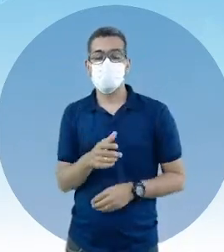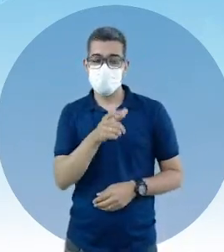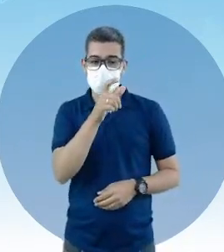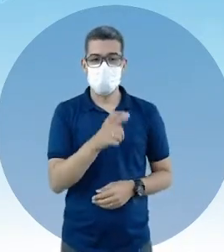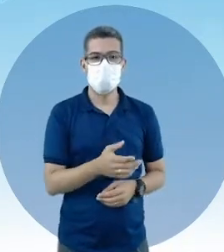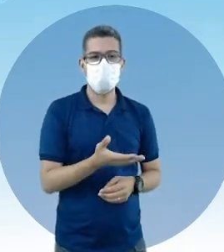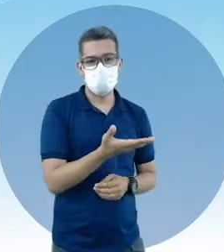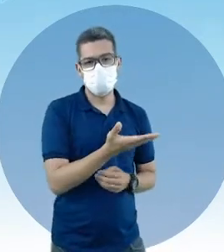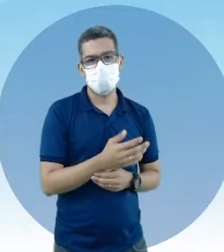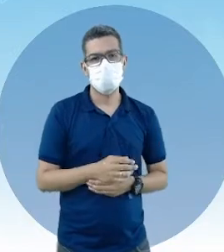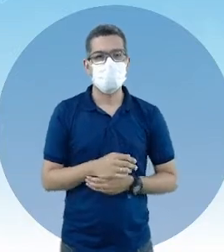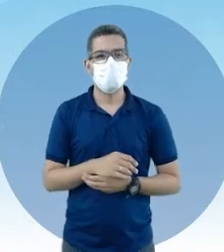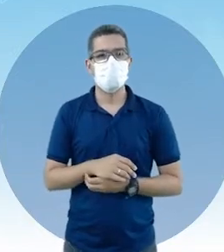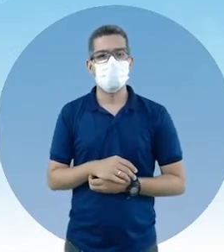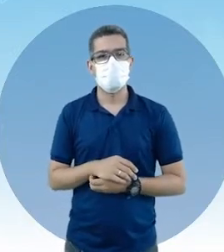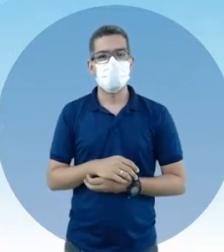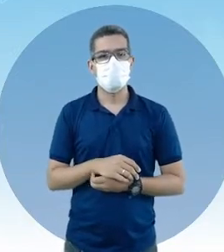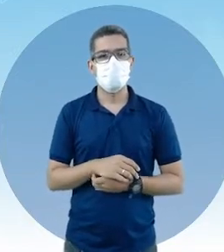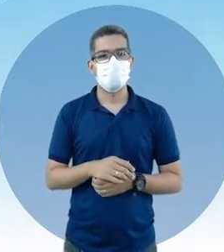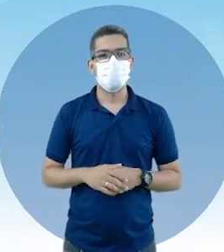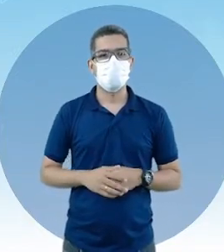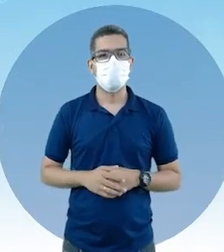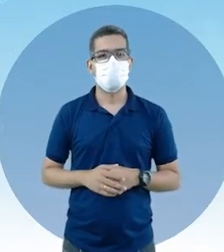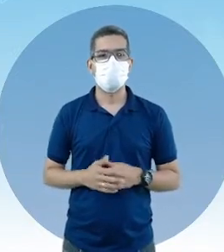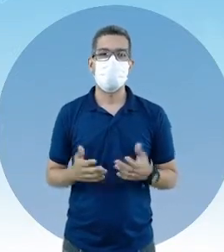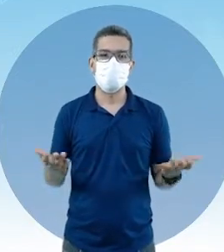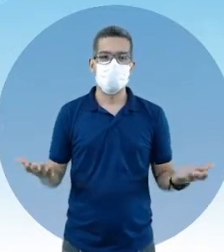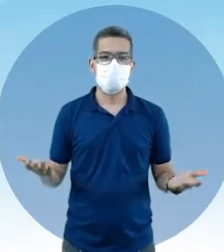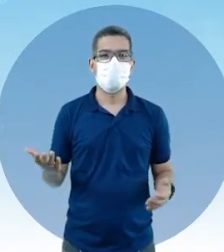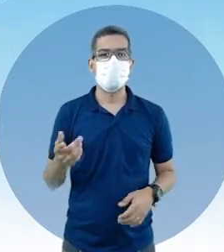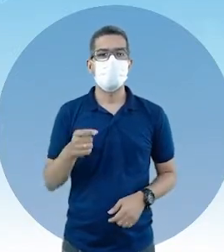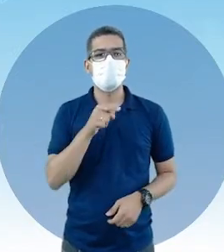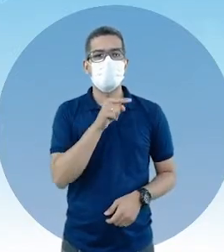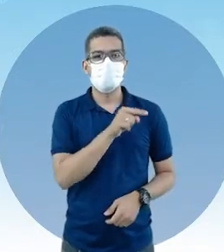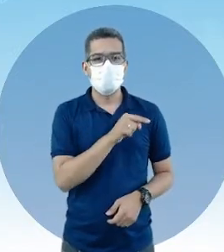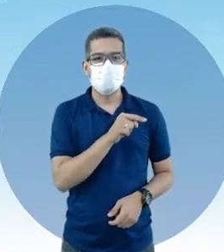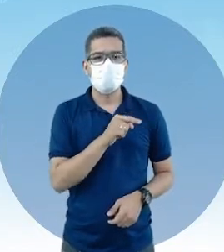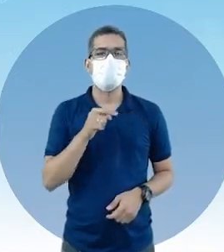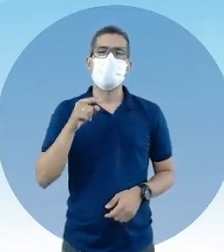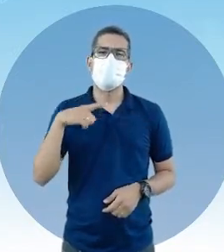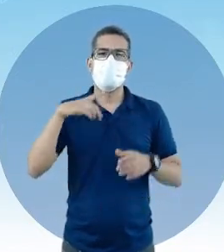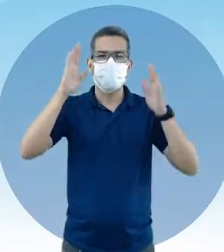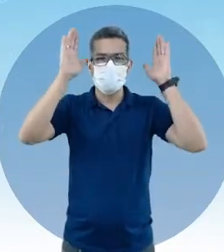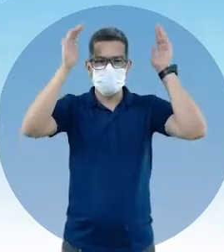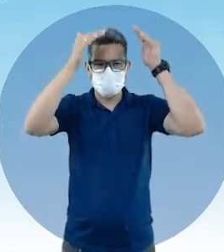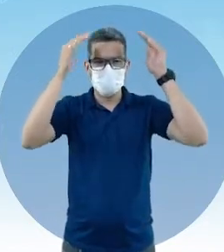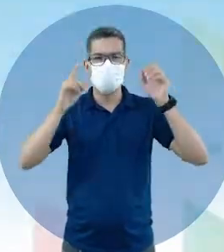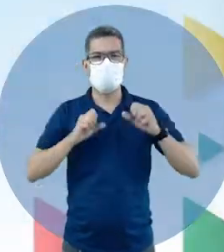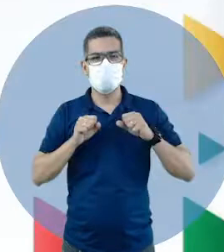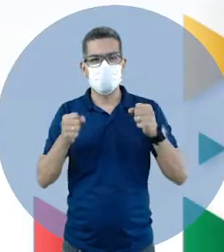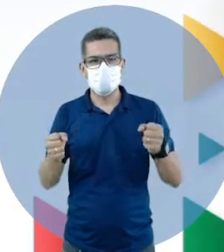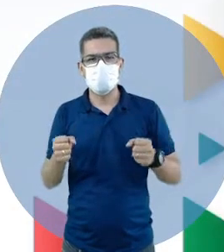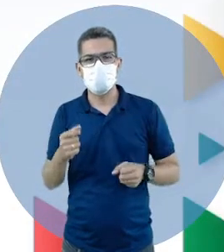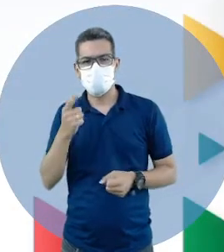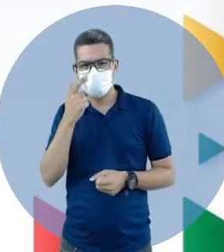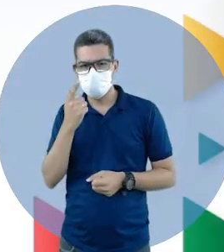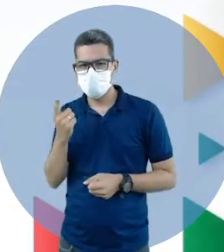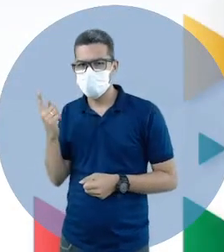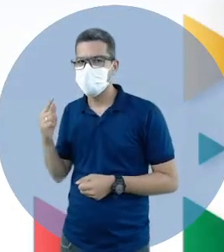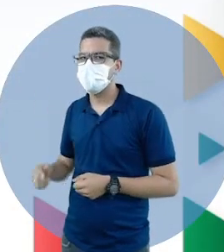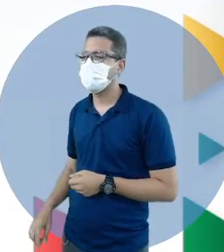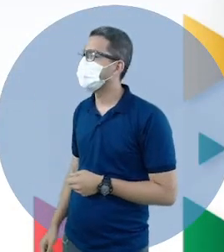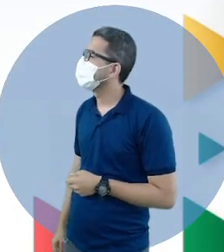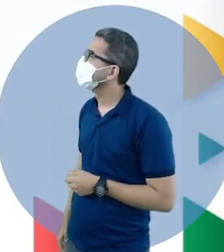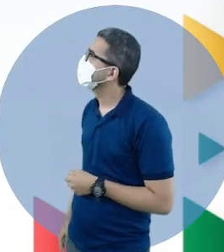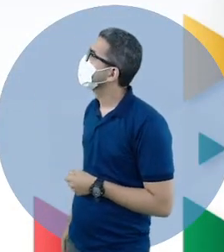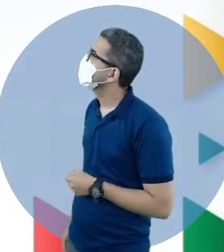nunca ficaram claras as razões do atentado, o porquê do atentado. Trago para vocês uma fotografia,